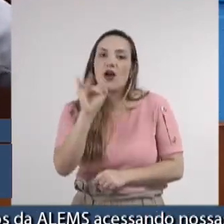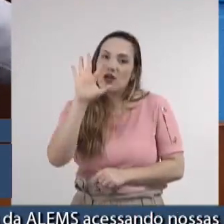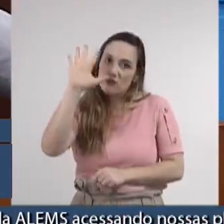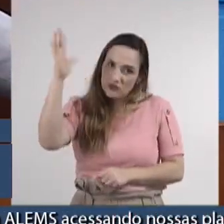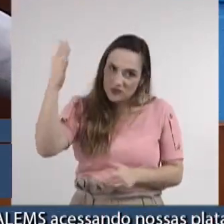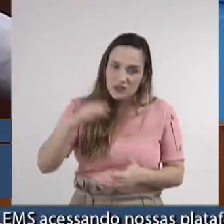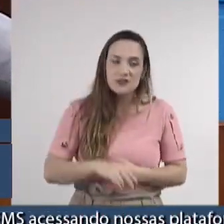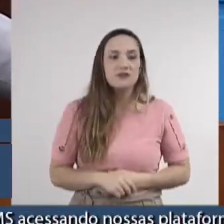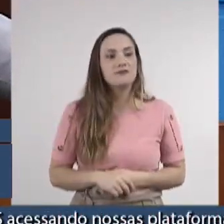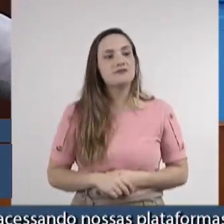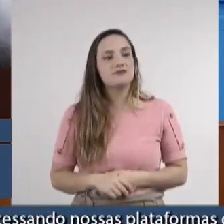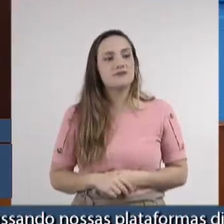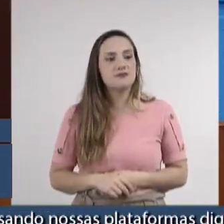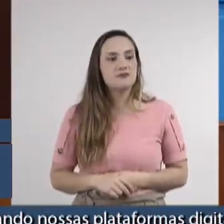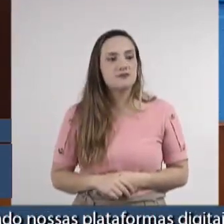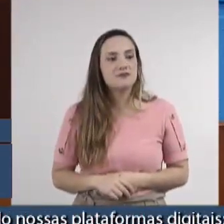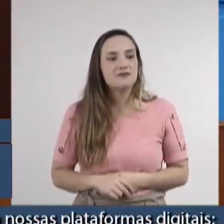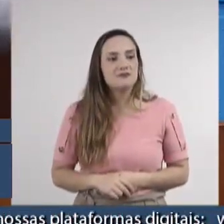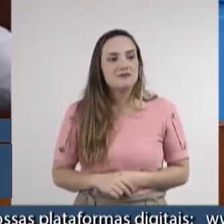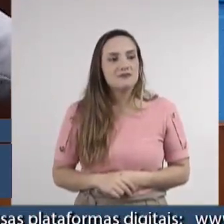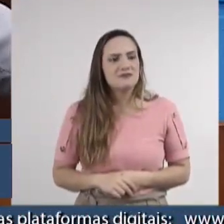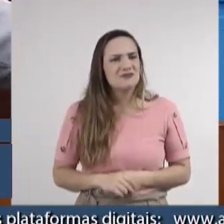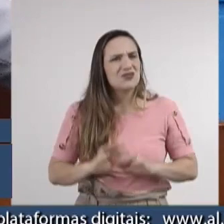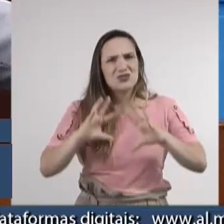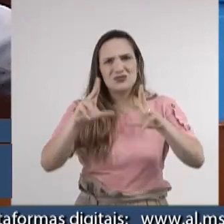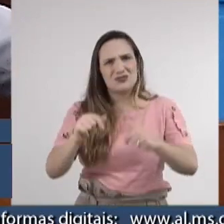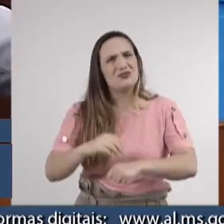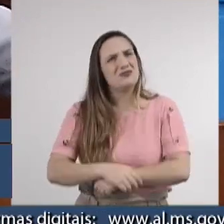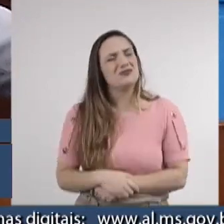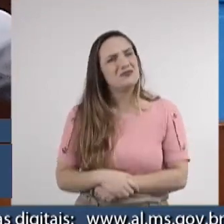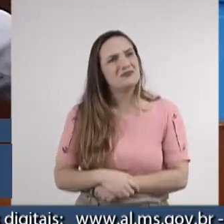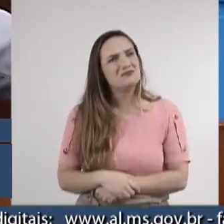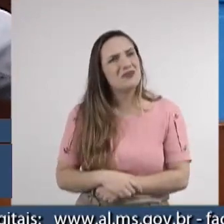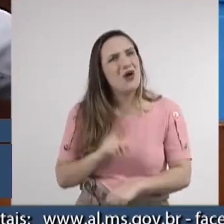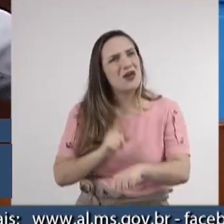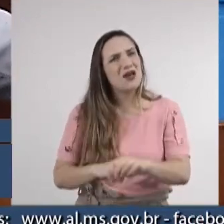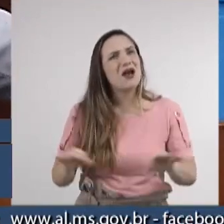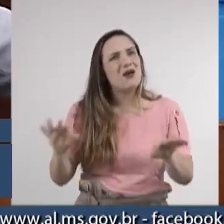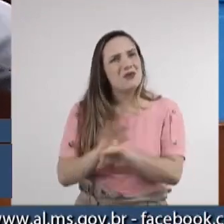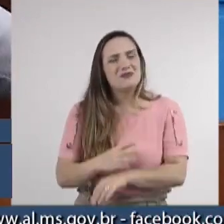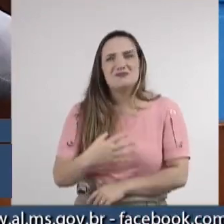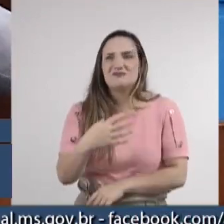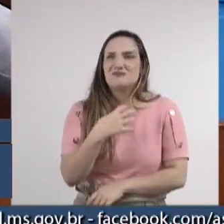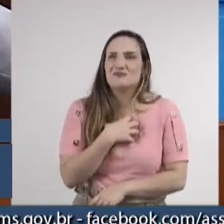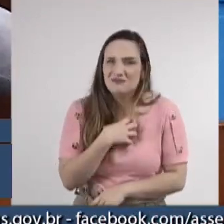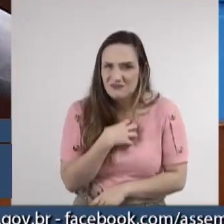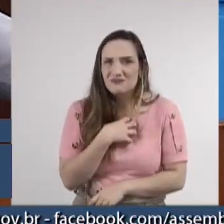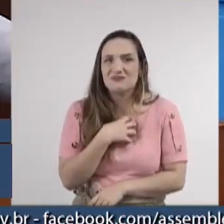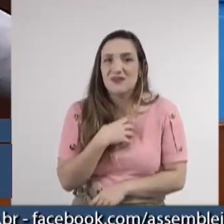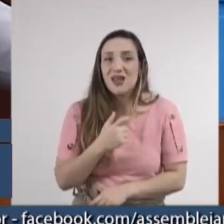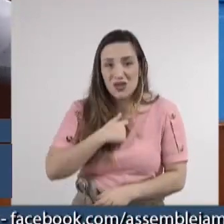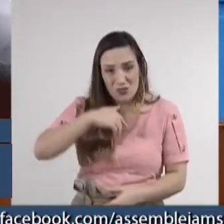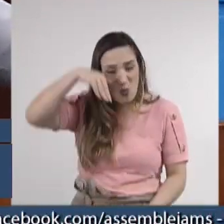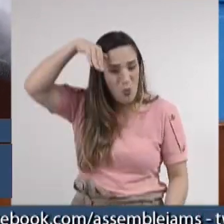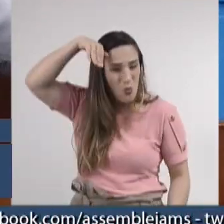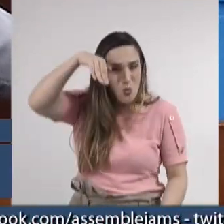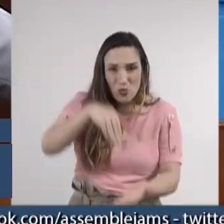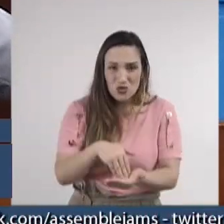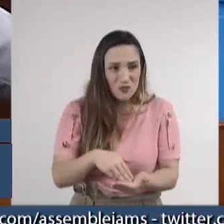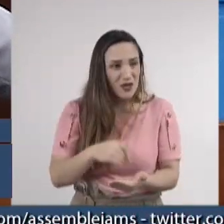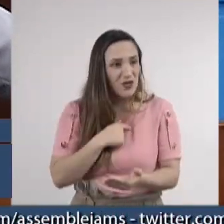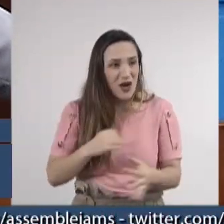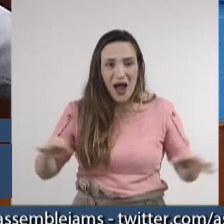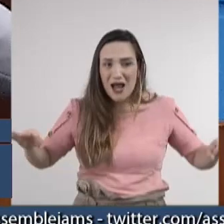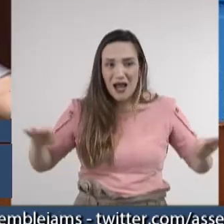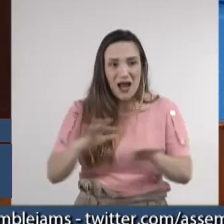em função dessa relicitação. E todos saíram, confesso para o senhor, senhor presidente, eu fiquei aqui até o último momento e